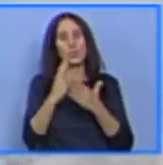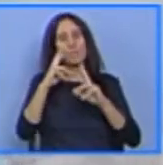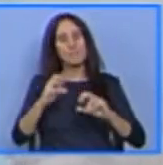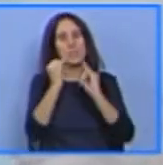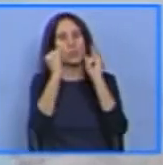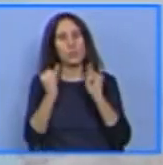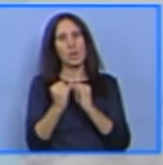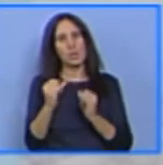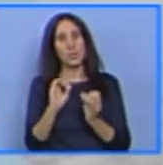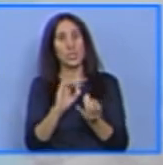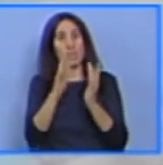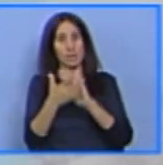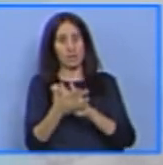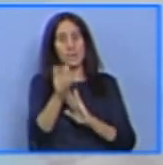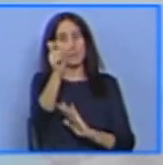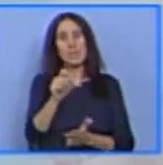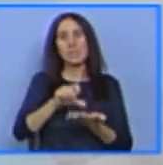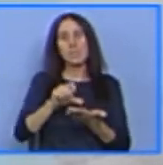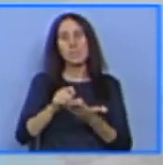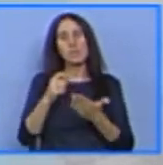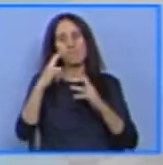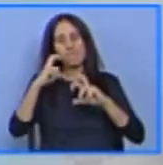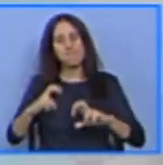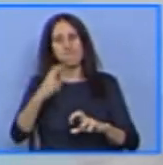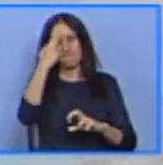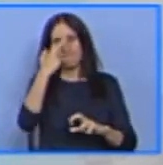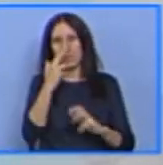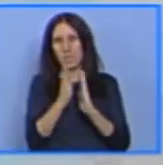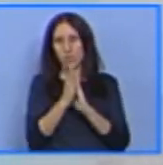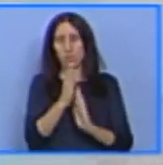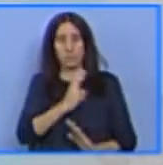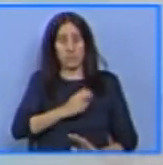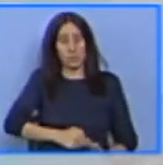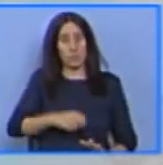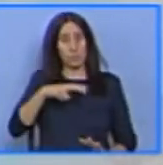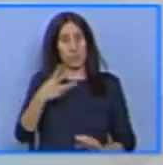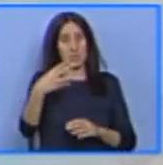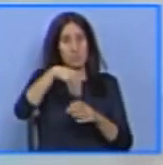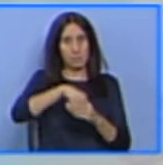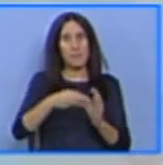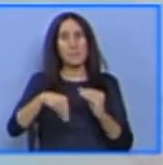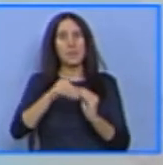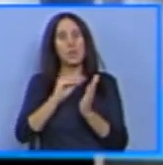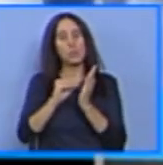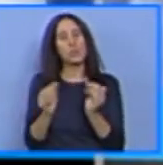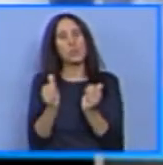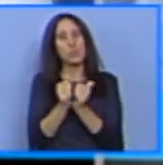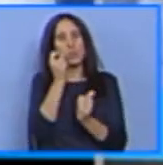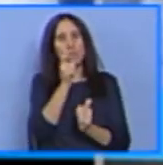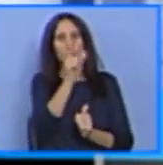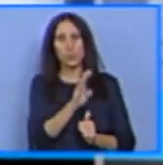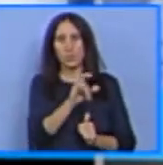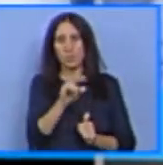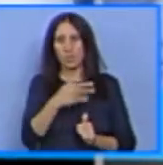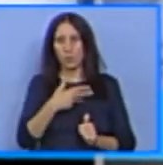e é investigador no Centro de Estudos de História Religiosa da Universidade Católica Portuguesa. É também coautor, com José Eduardo Franco, do livro